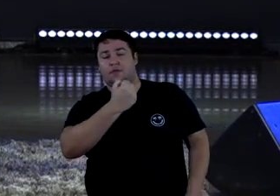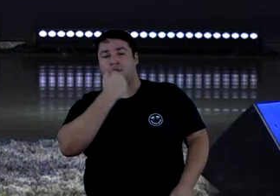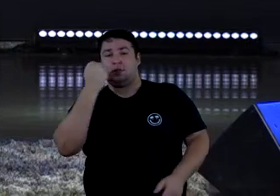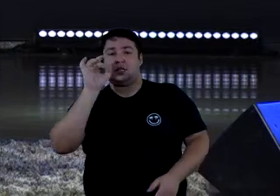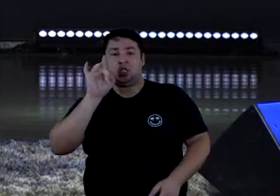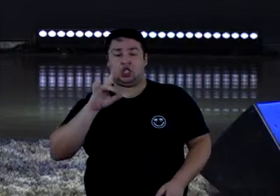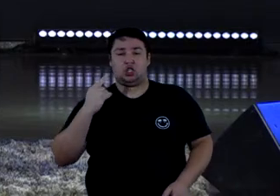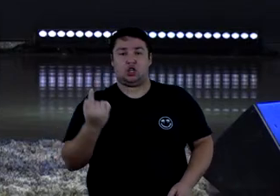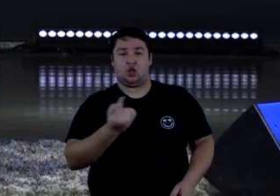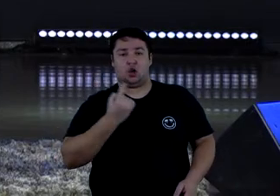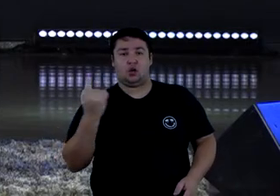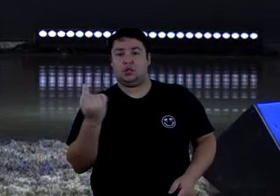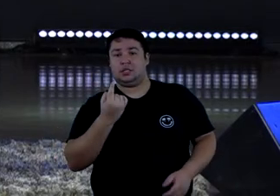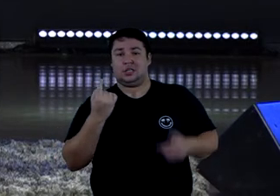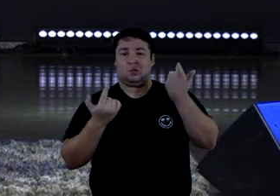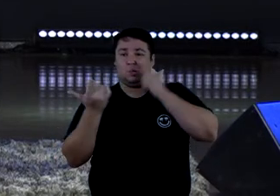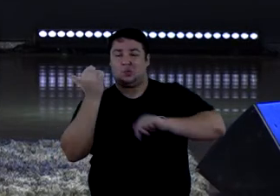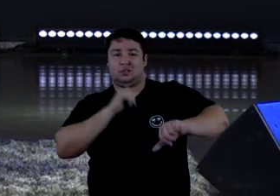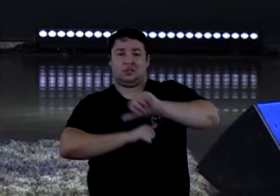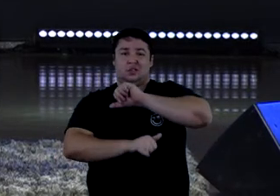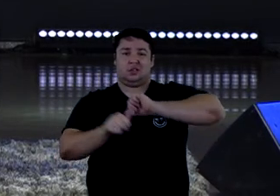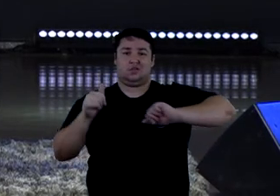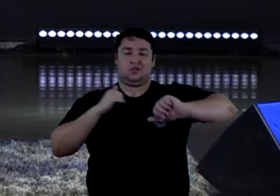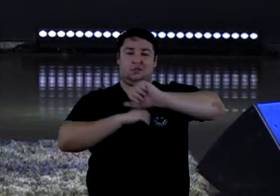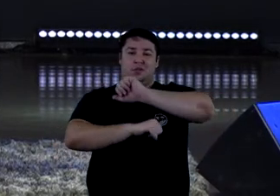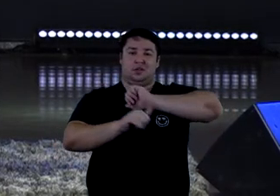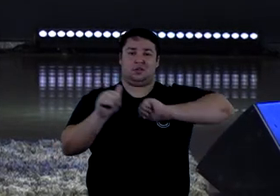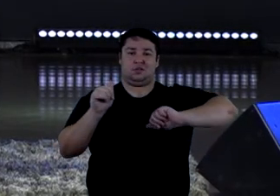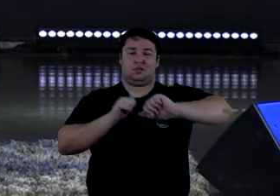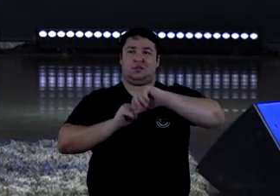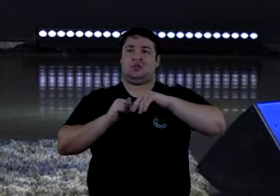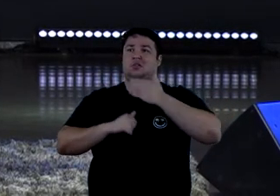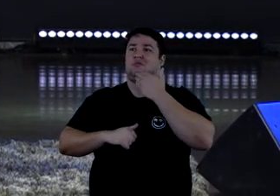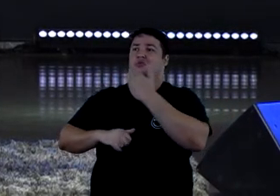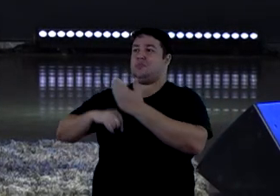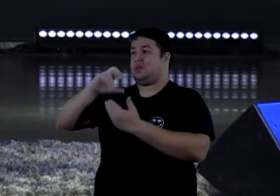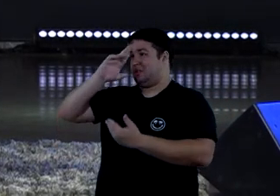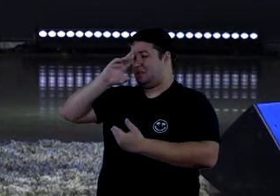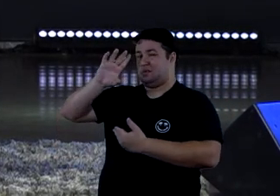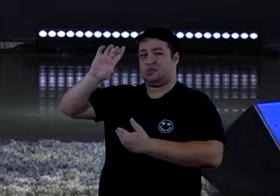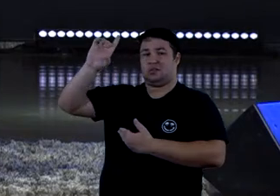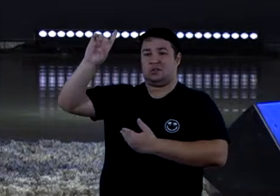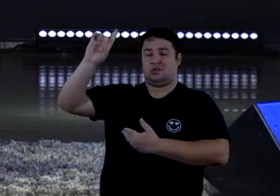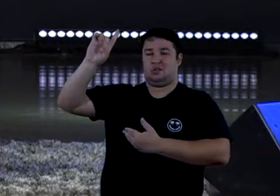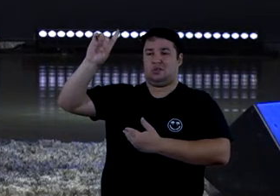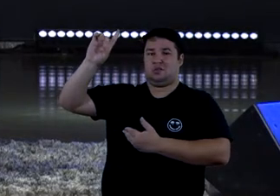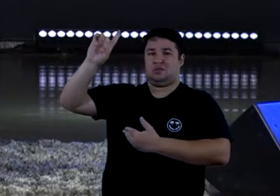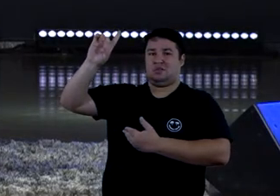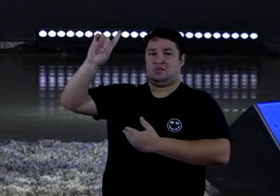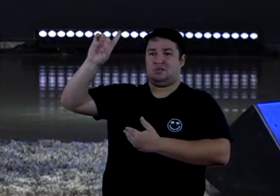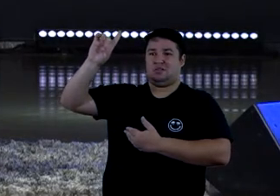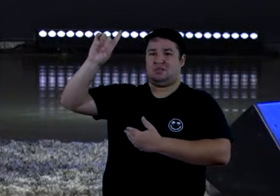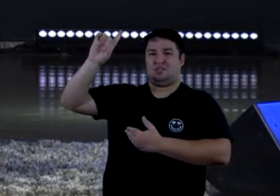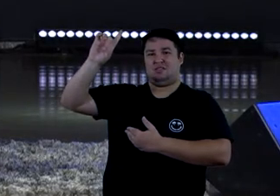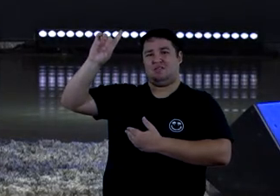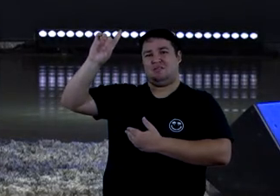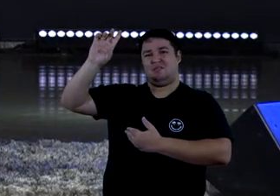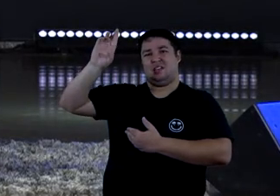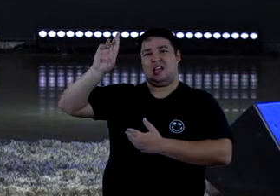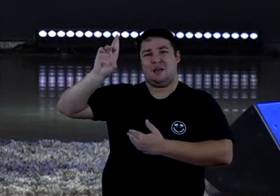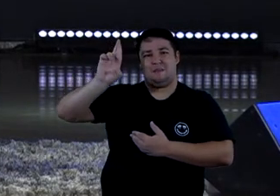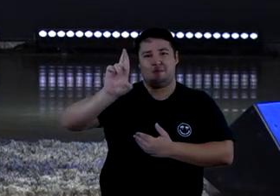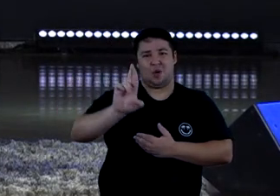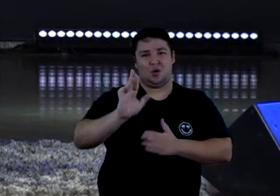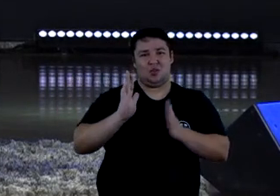que sozinhos eles não poderão ser transformados. E eu te peço, Senhor, responde a essa oração. Responde